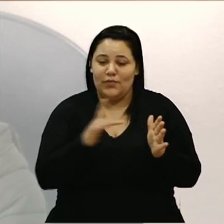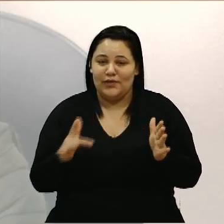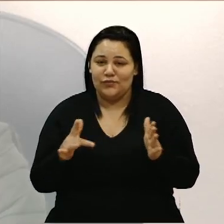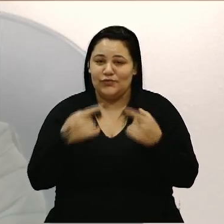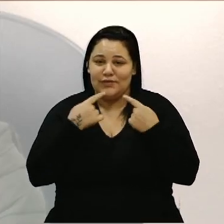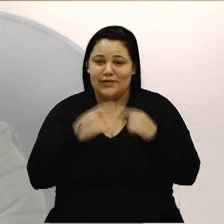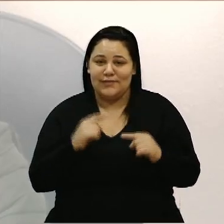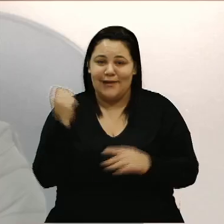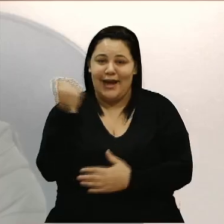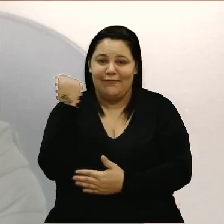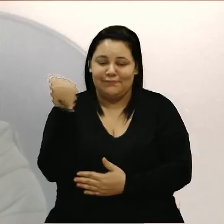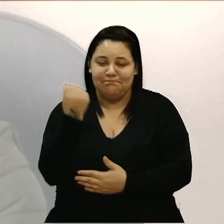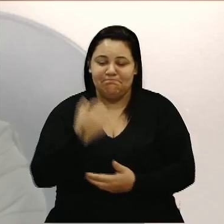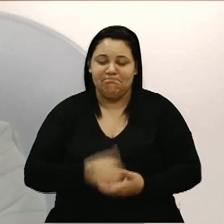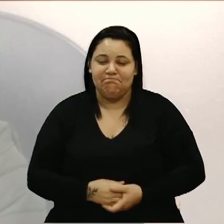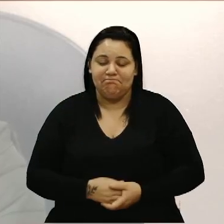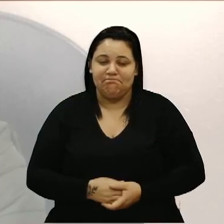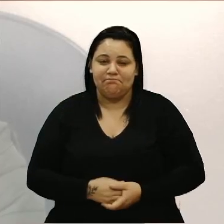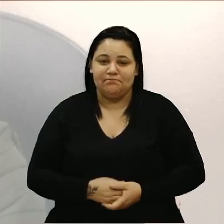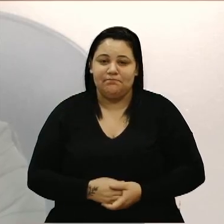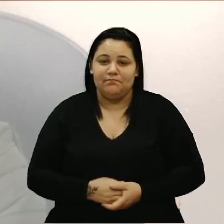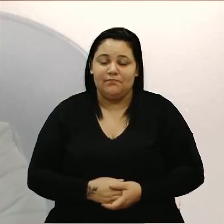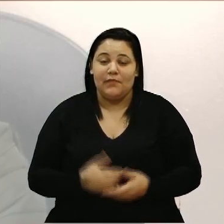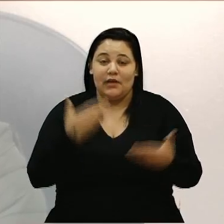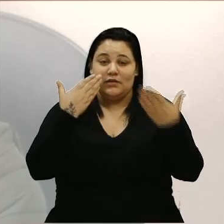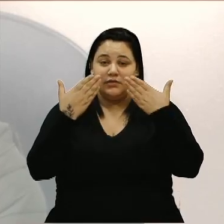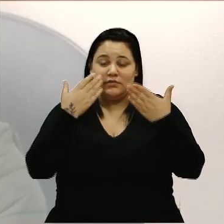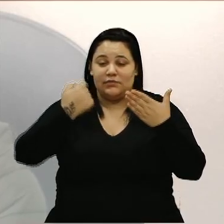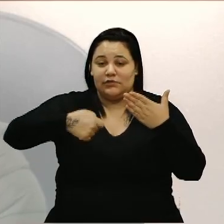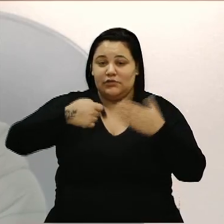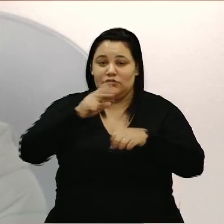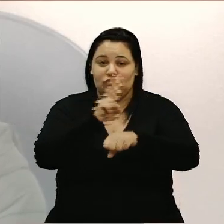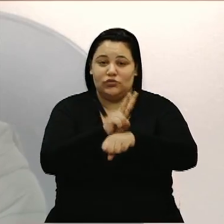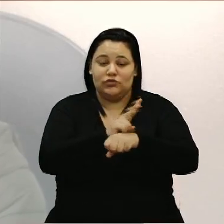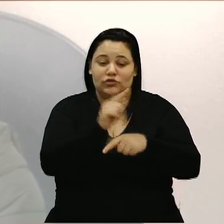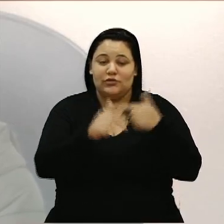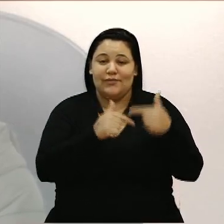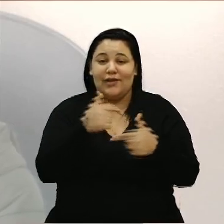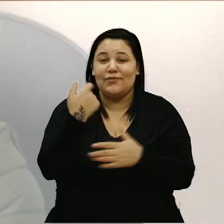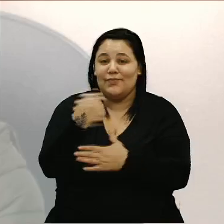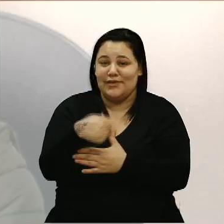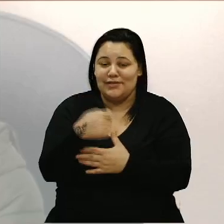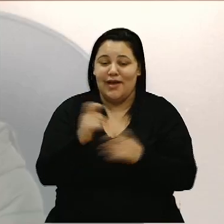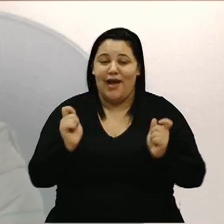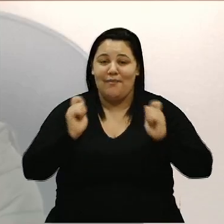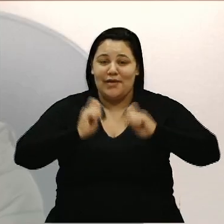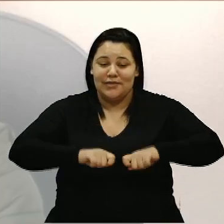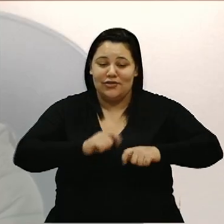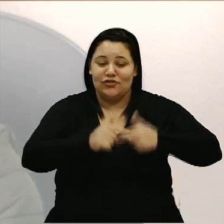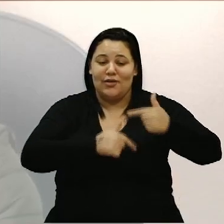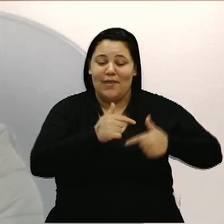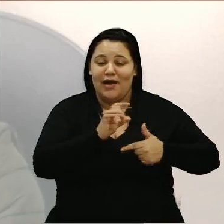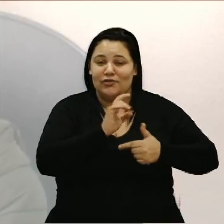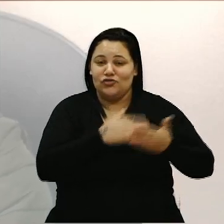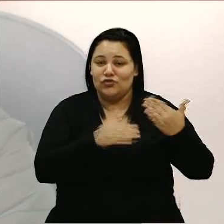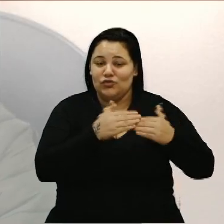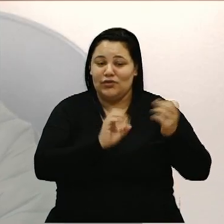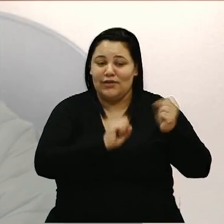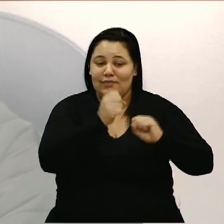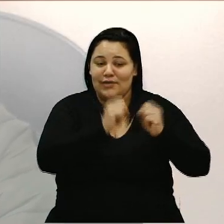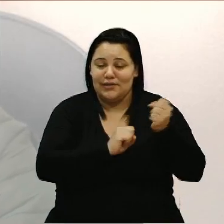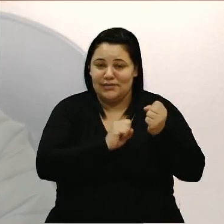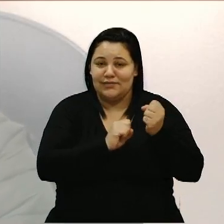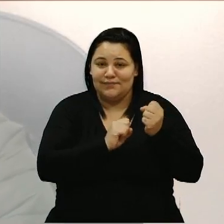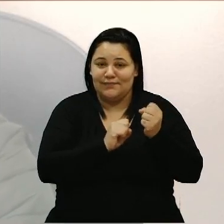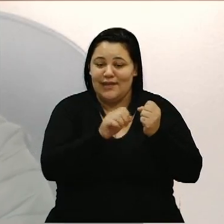crítico. Considerando a necessidade de preservar serviços essenciais e a capacidade operacional das empresas de transporte escolar